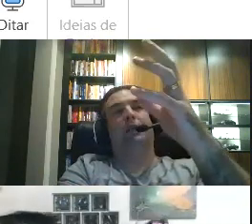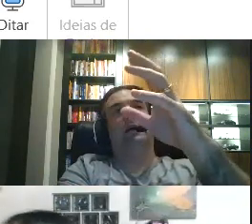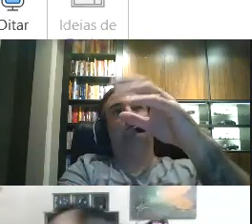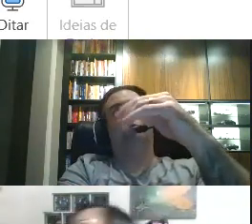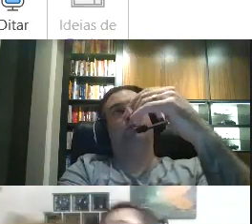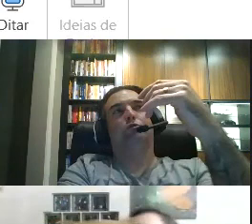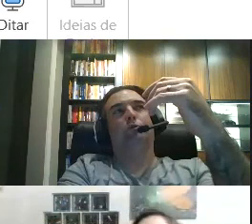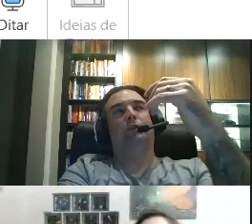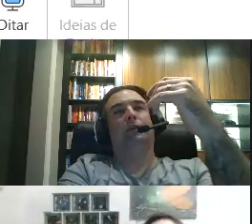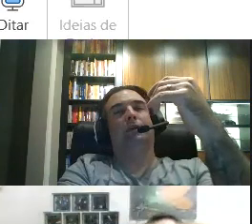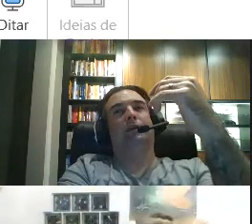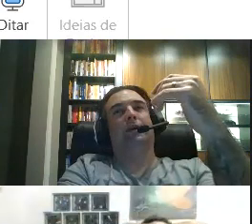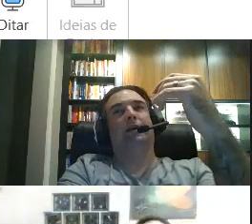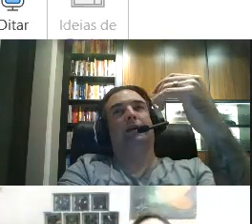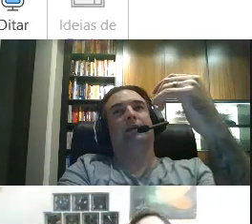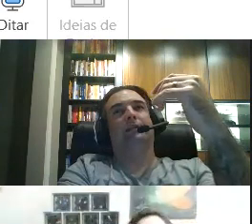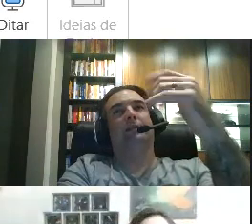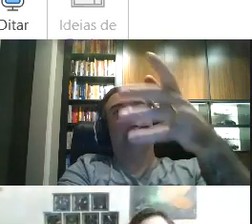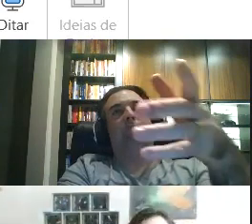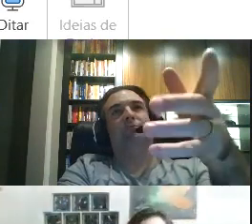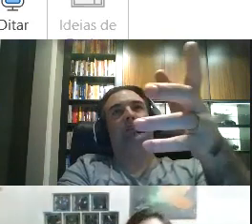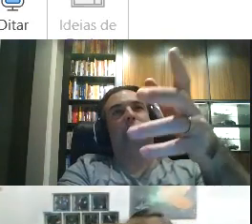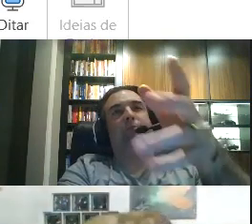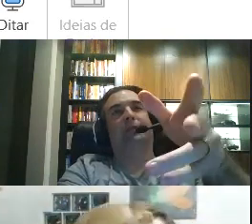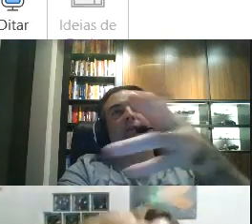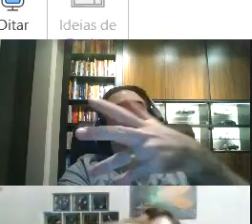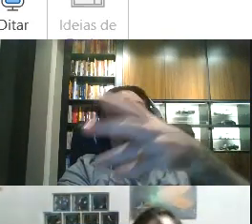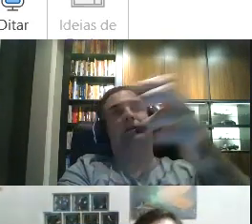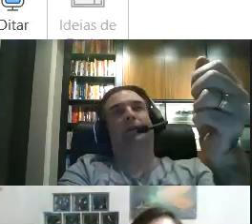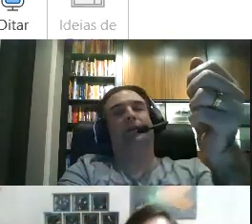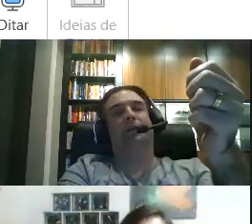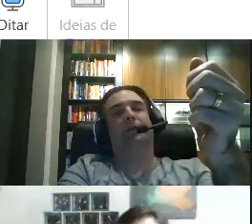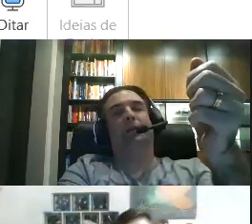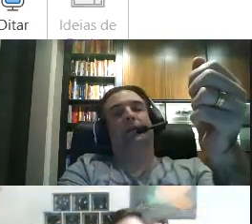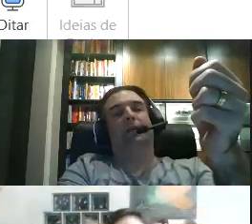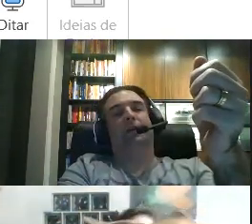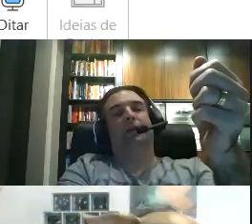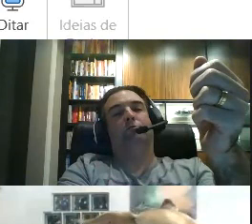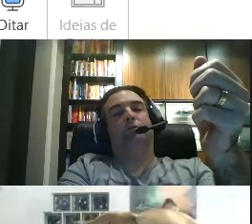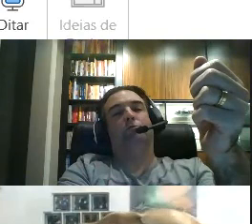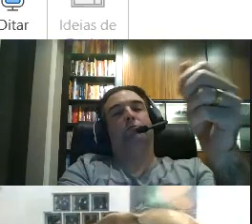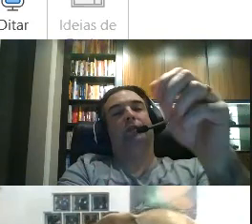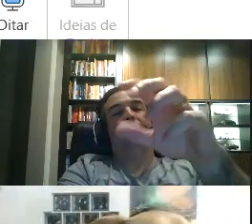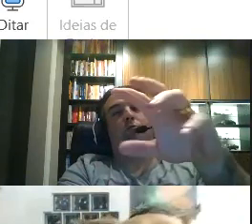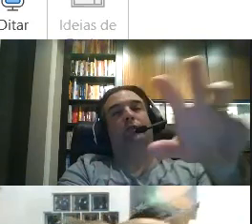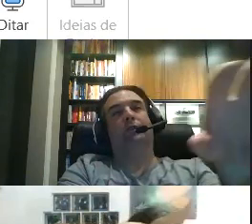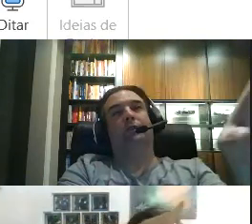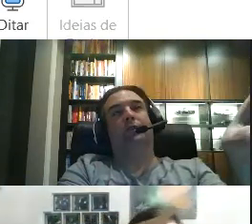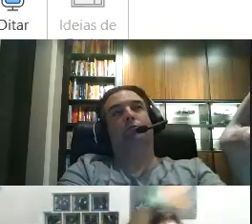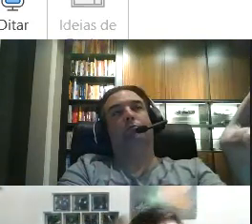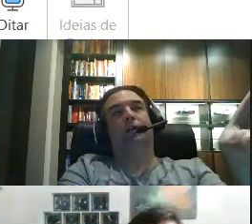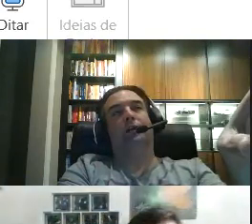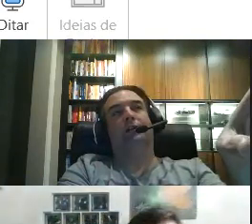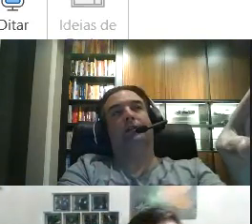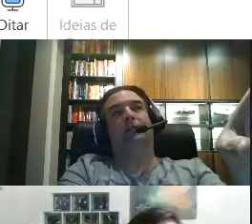Por um lado, tu estuda nós vamos ver isso metade da aula de amanhã. Tu estuda o que está